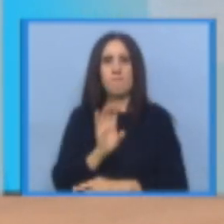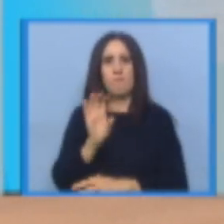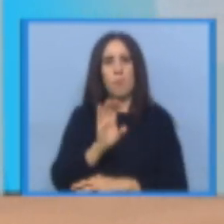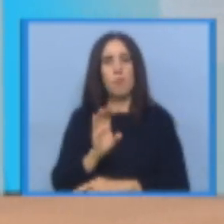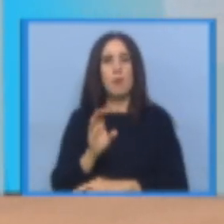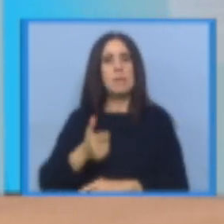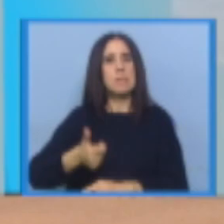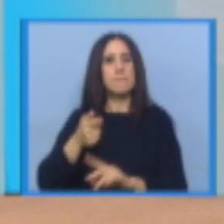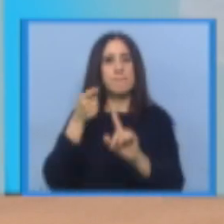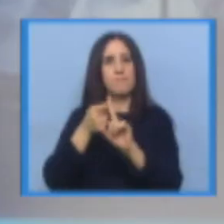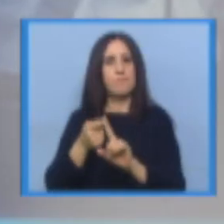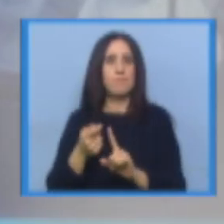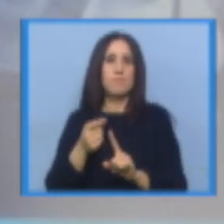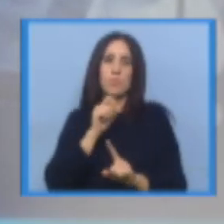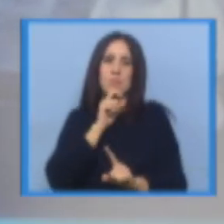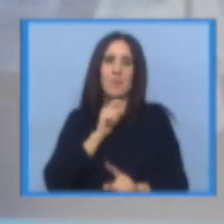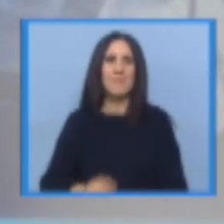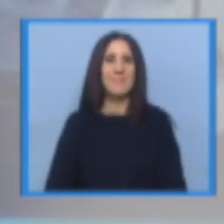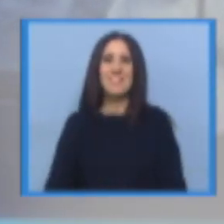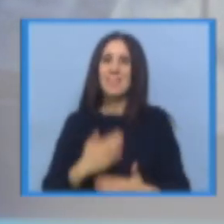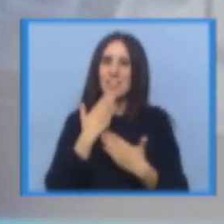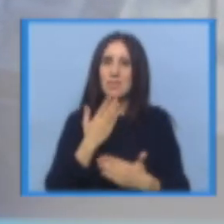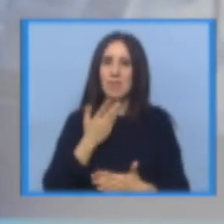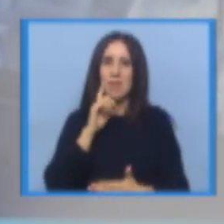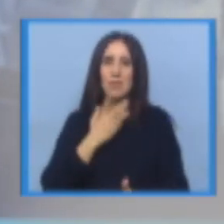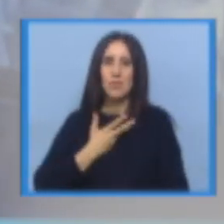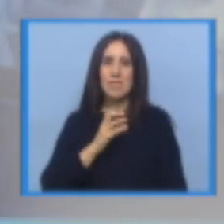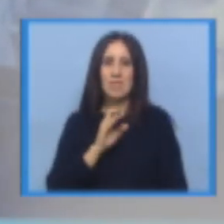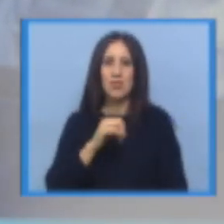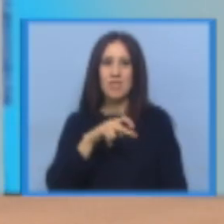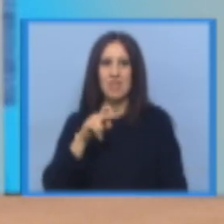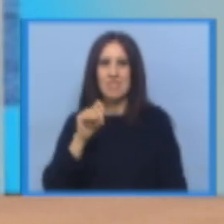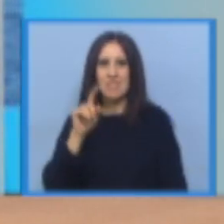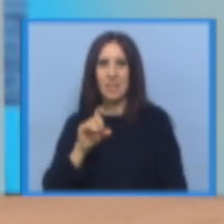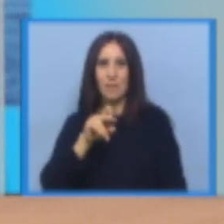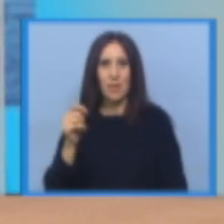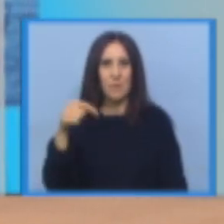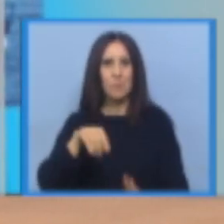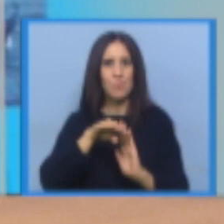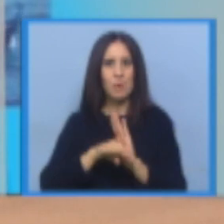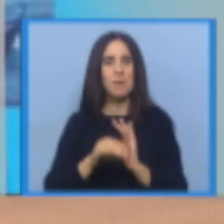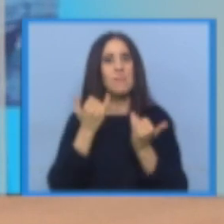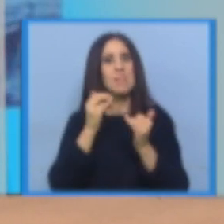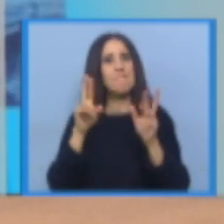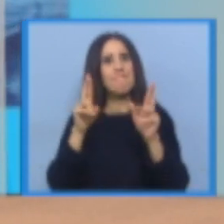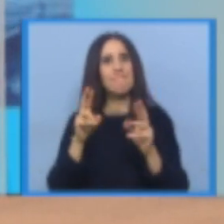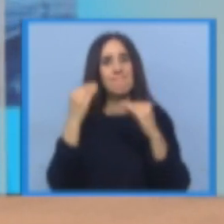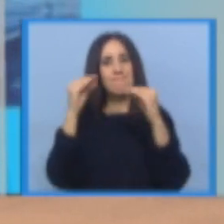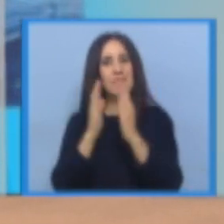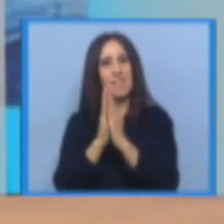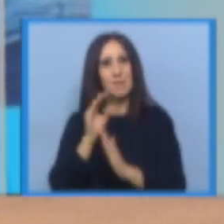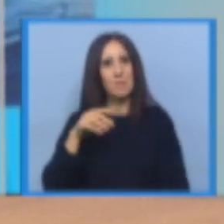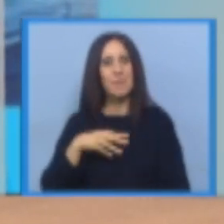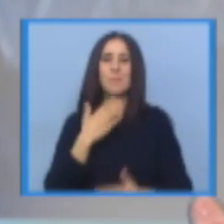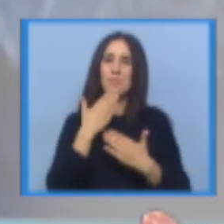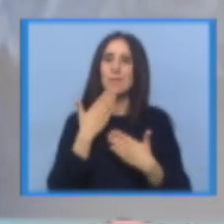mais oportuna possível. Muito bem, agradeço a doutora Cristina Sá Carvalho ter estado aqui no programa e felicidades para esse trabalho na catequese em Portugal. Muito obrigada.